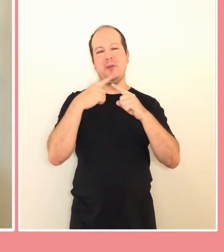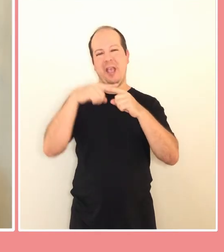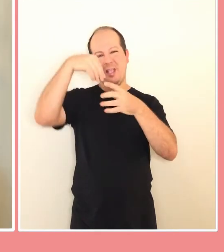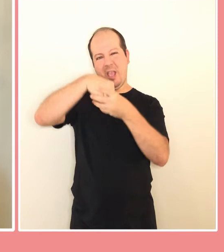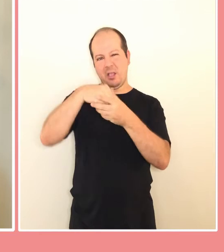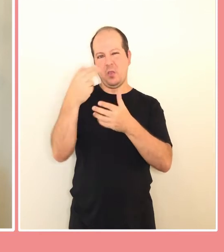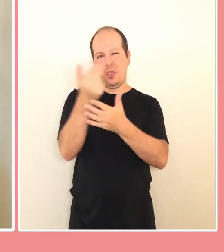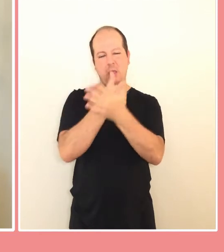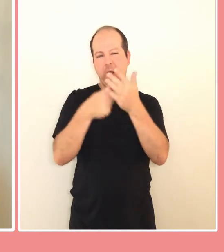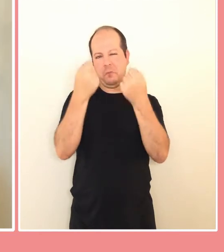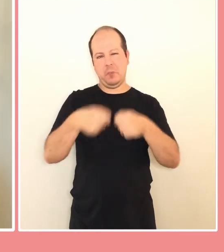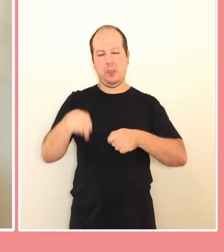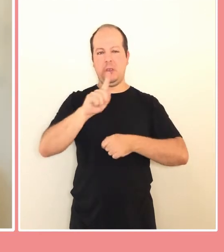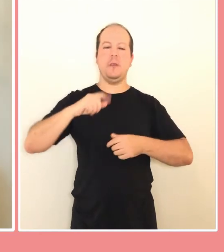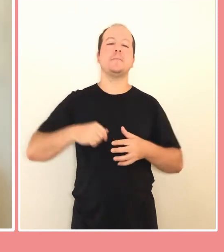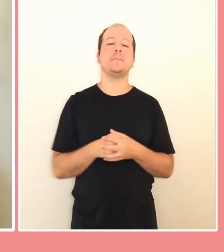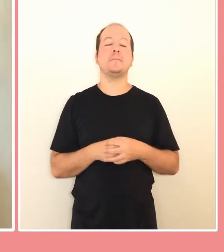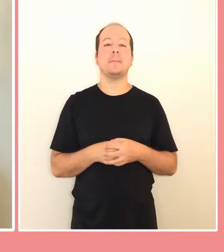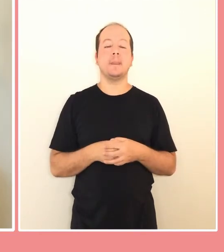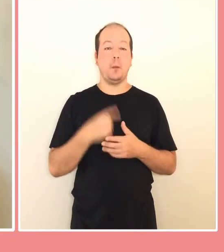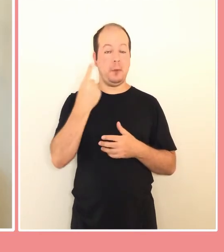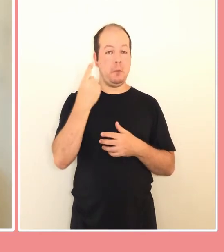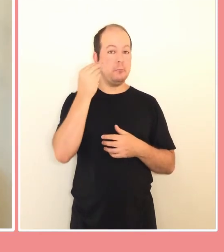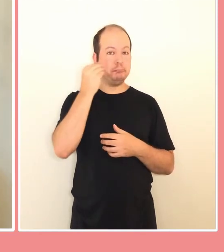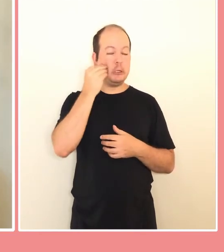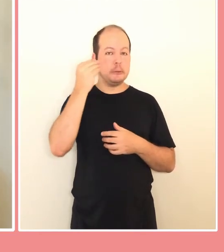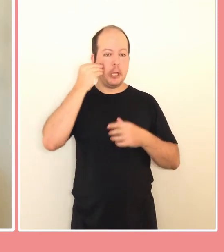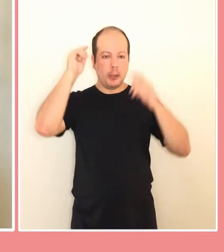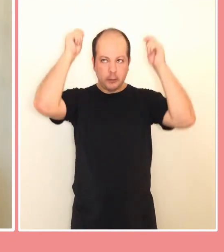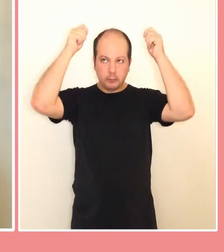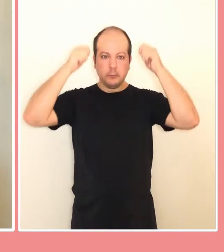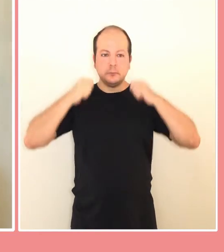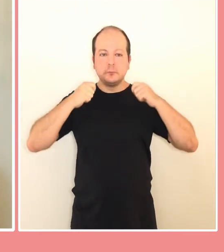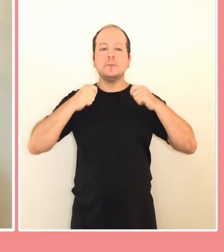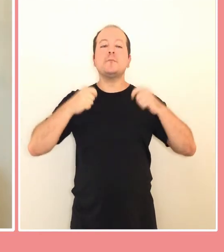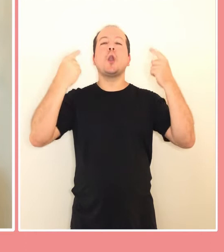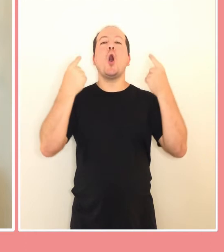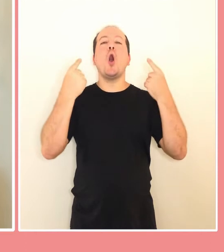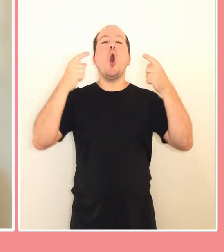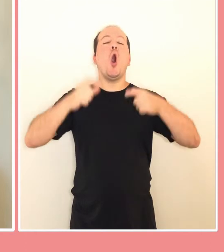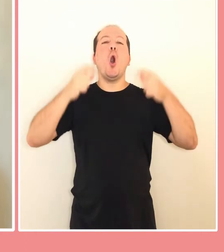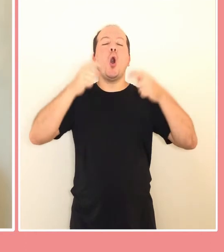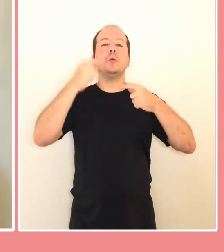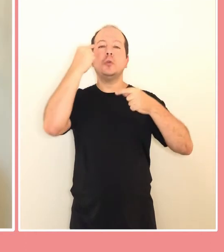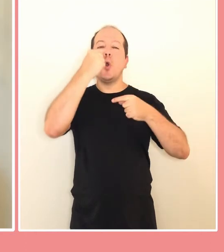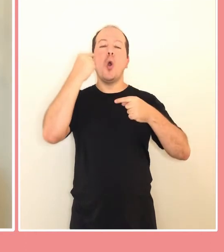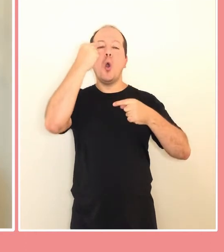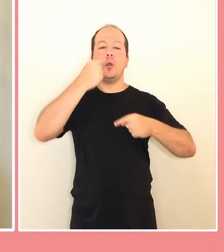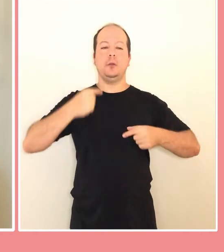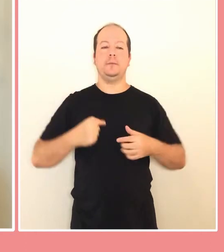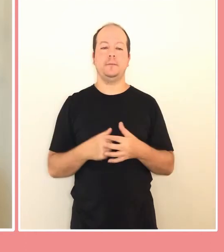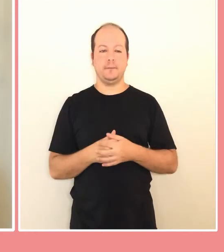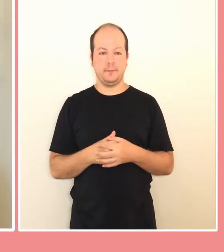Então, vamos colocar na cabeça e ver a posição mais ou menos que vai estar no nosso olho,